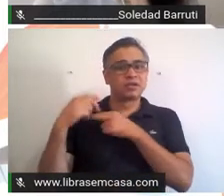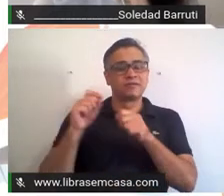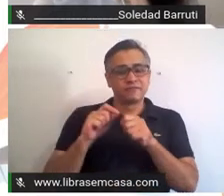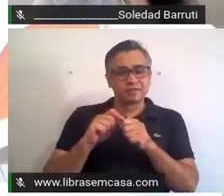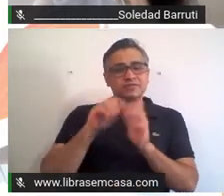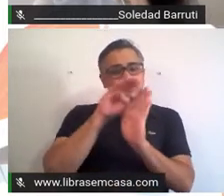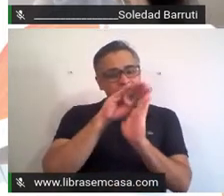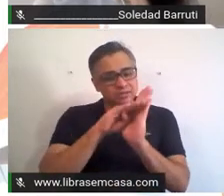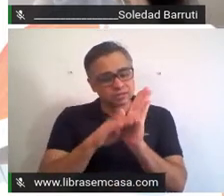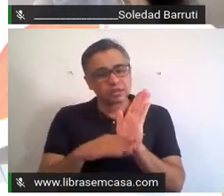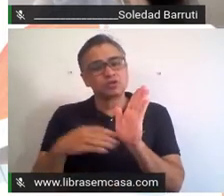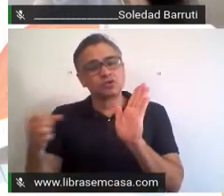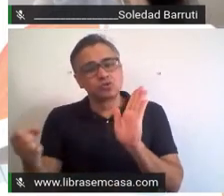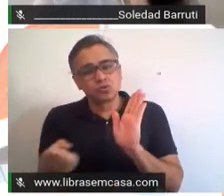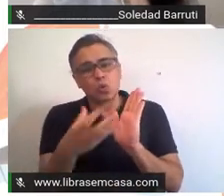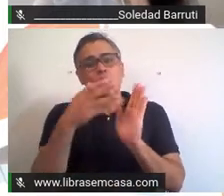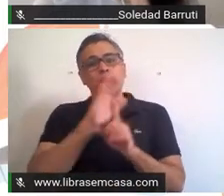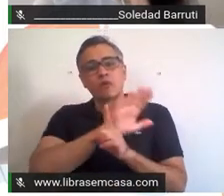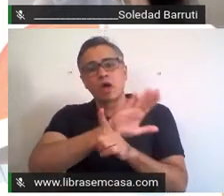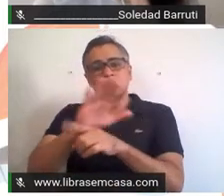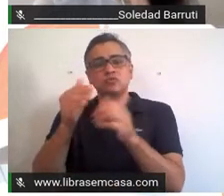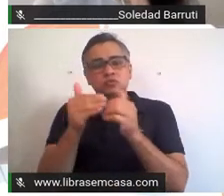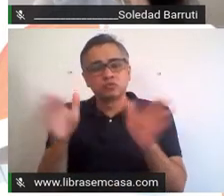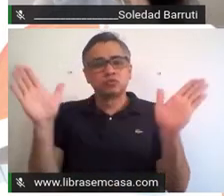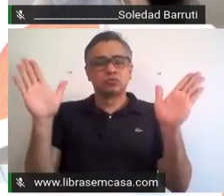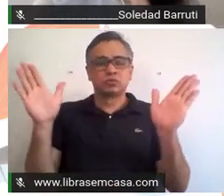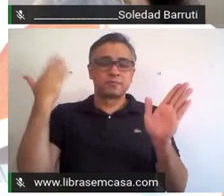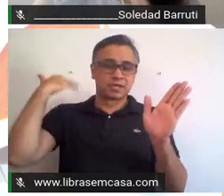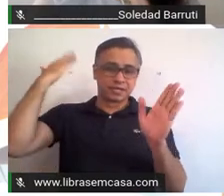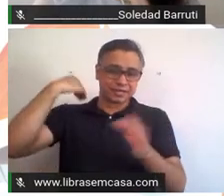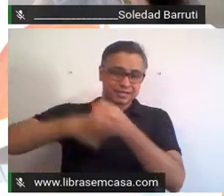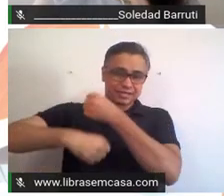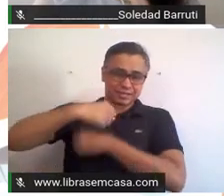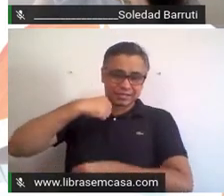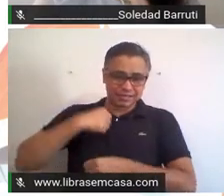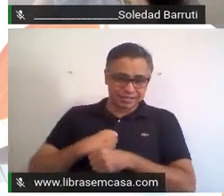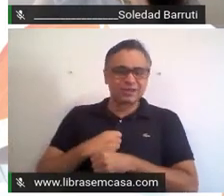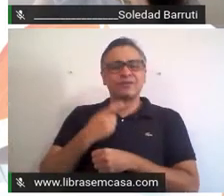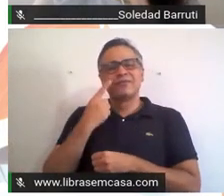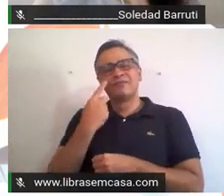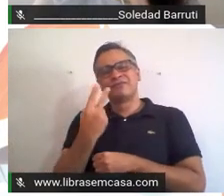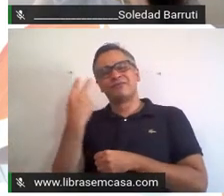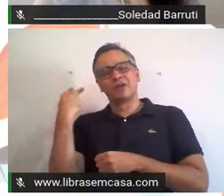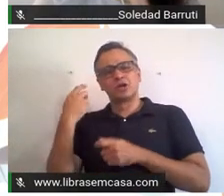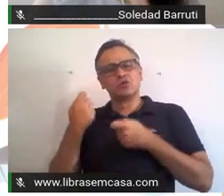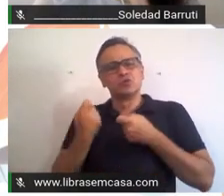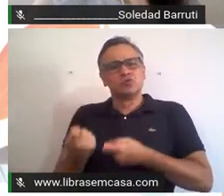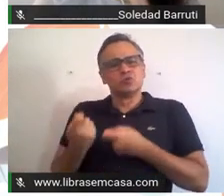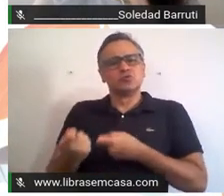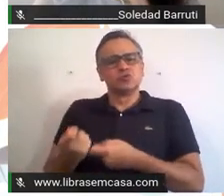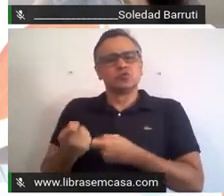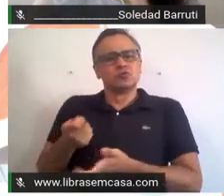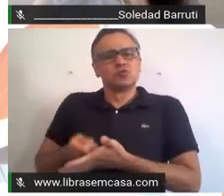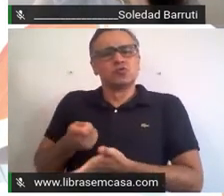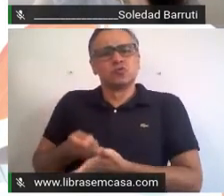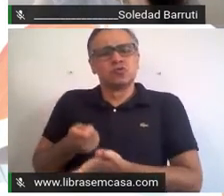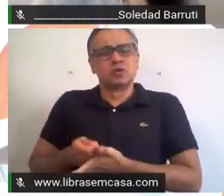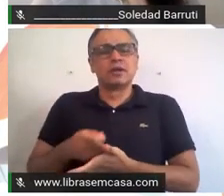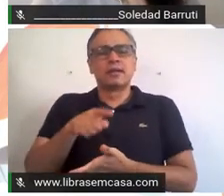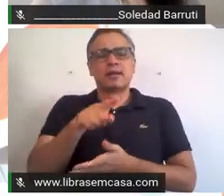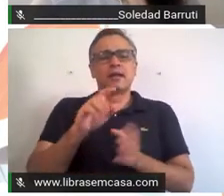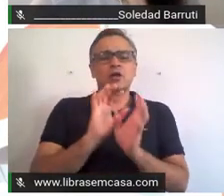governos, mas nós temos visto ao longo dos últimos anos, uma pressão cada vez maior da chamada